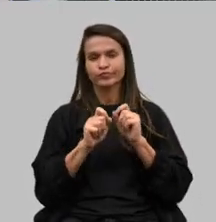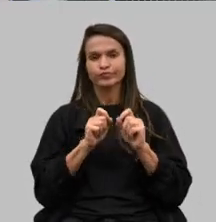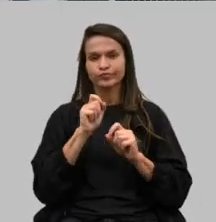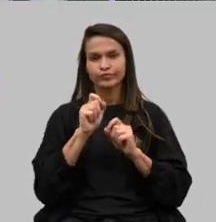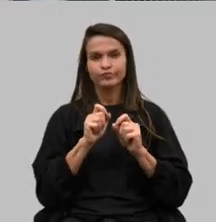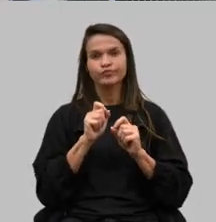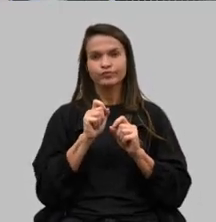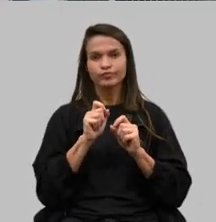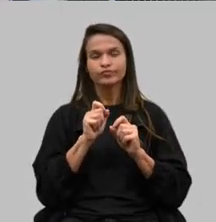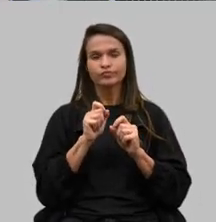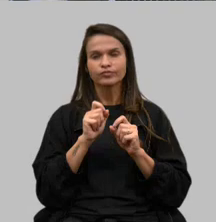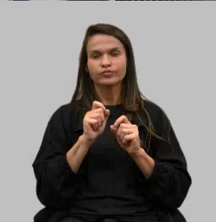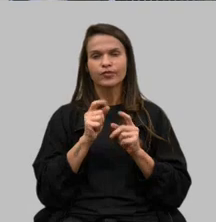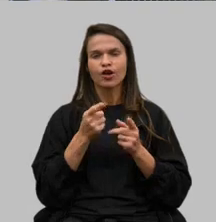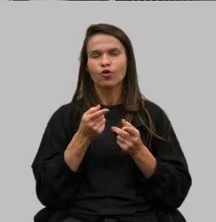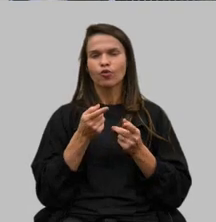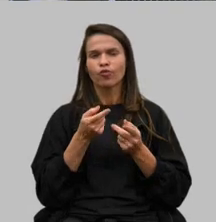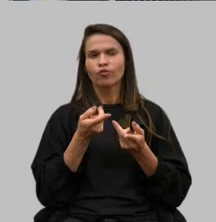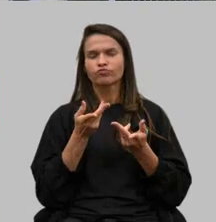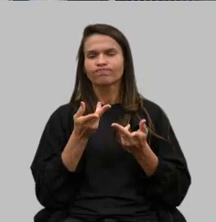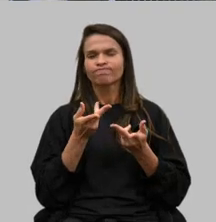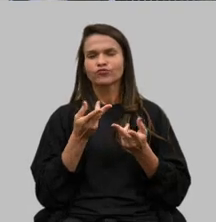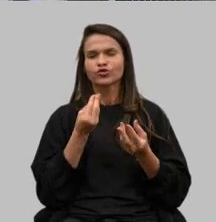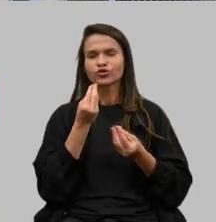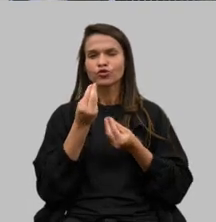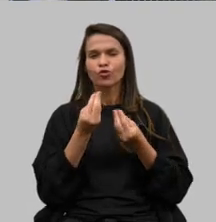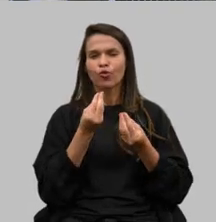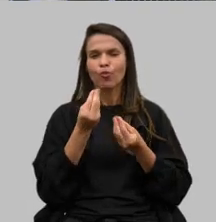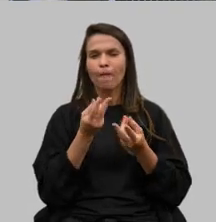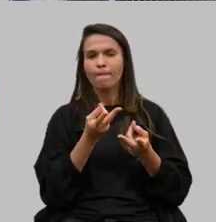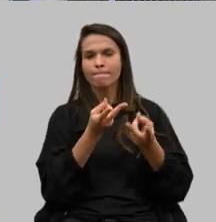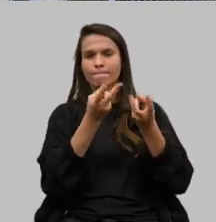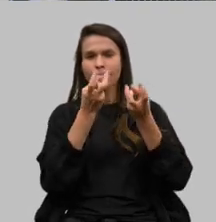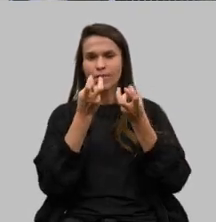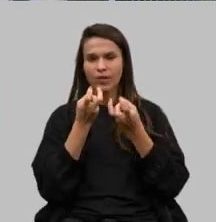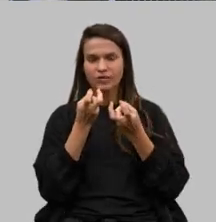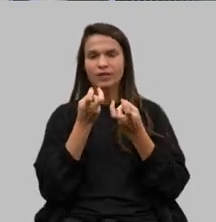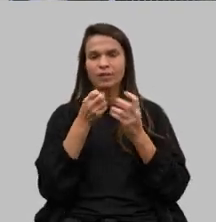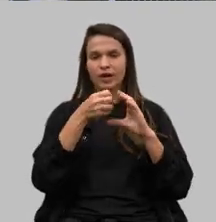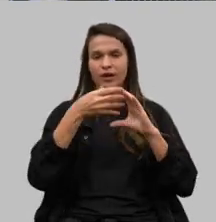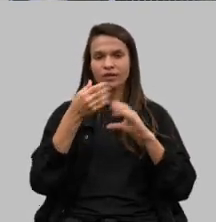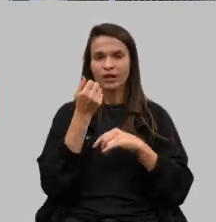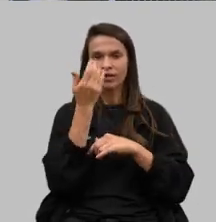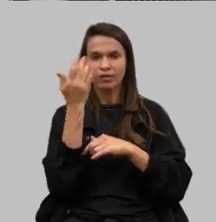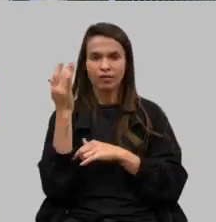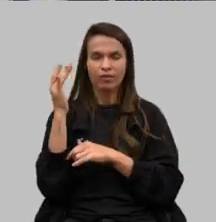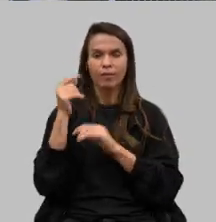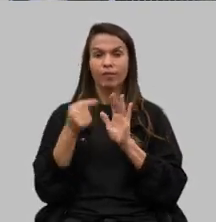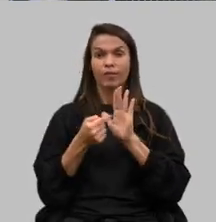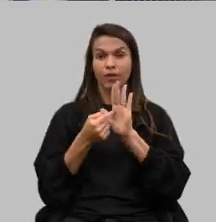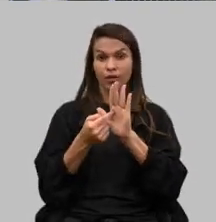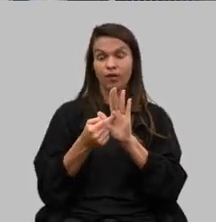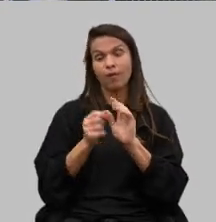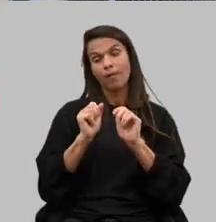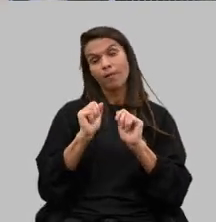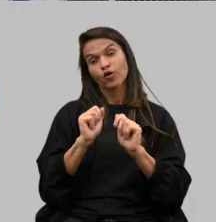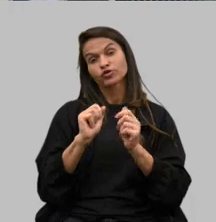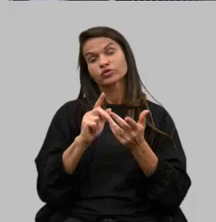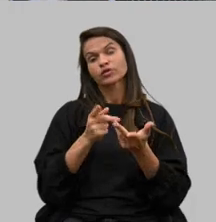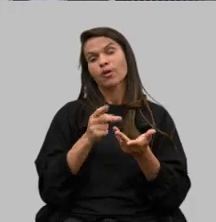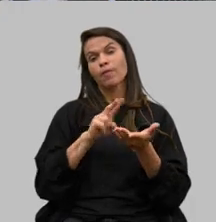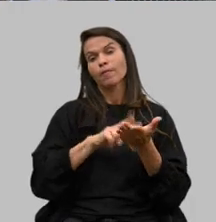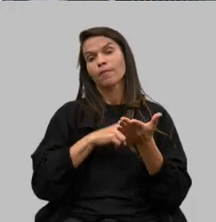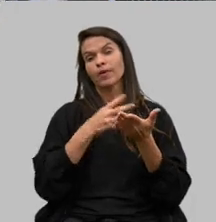o grande espectro interpretativo que as normas ambientais trazem né então a gente pode ter uma interpretação